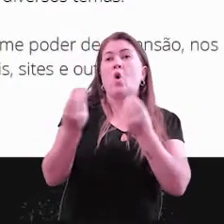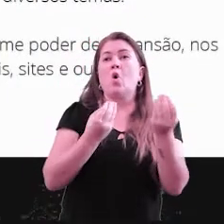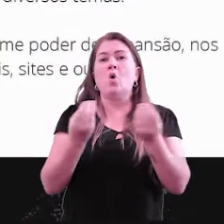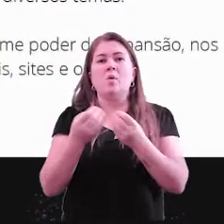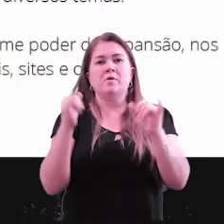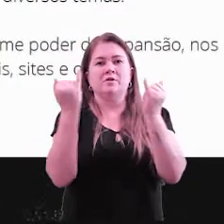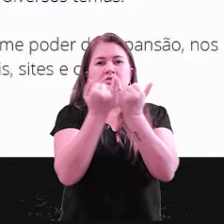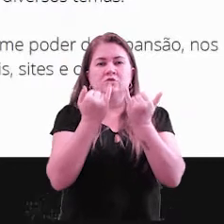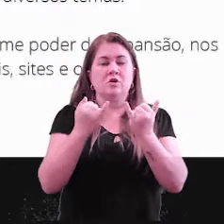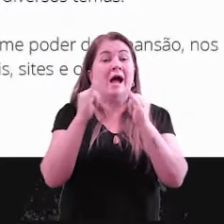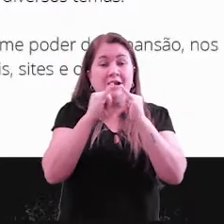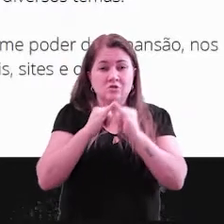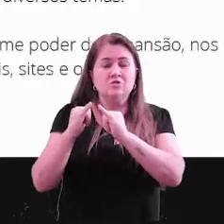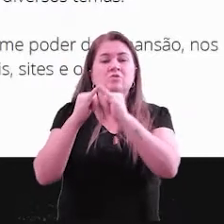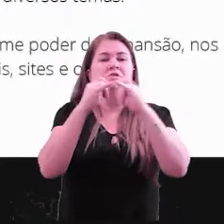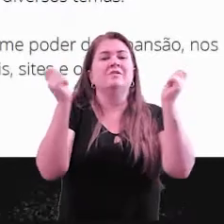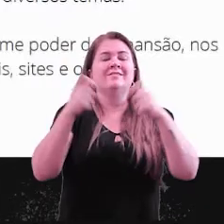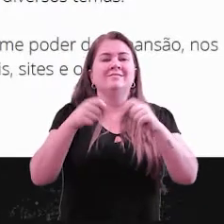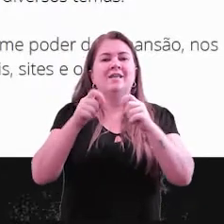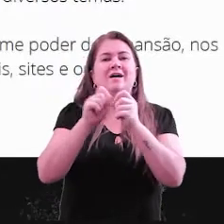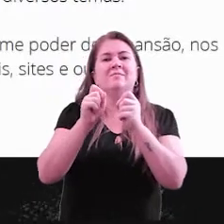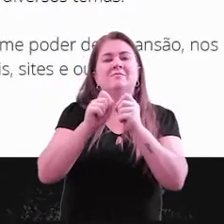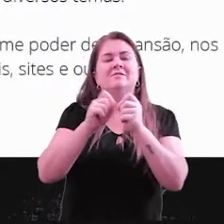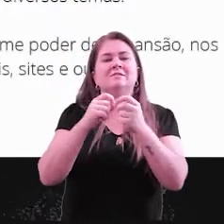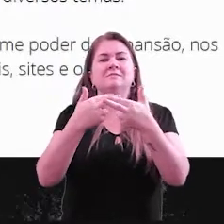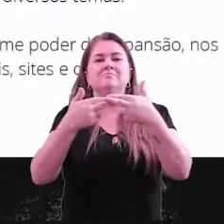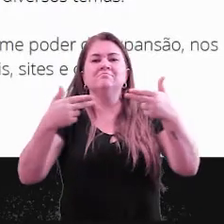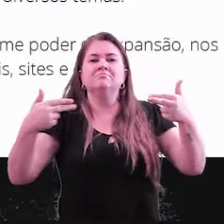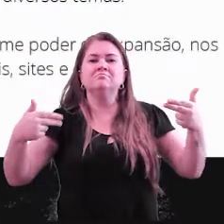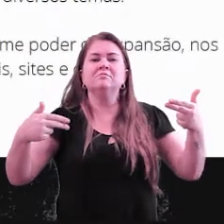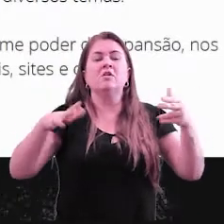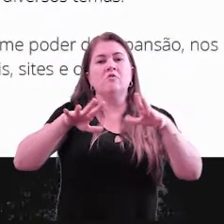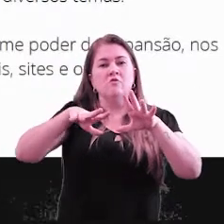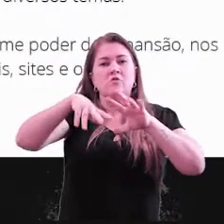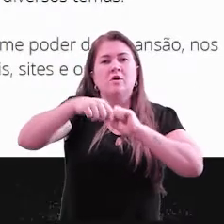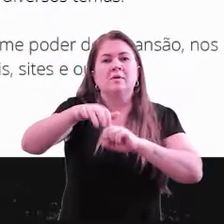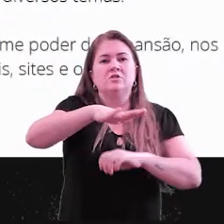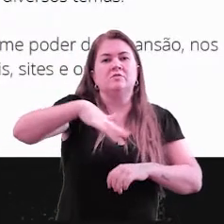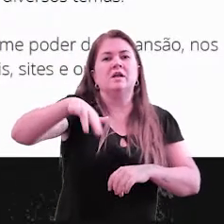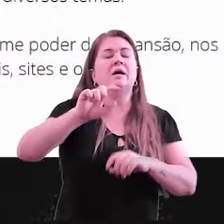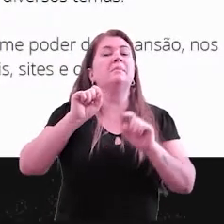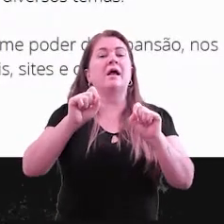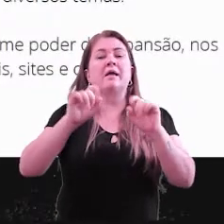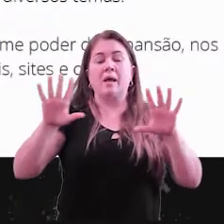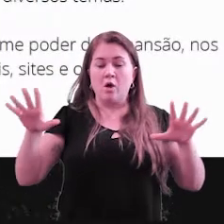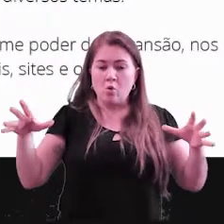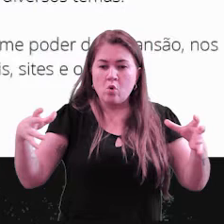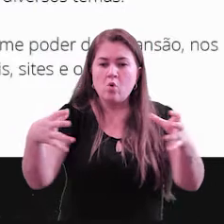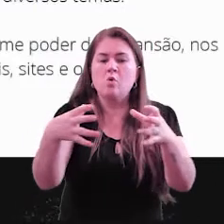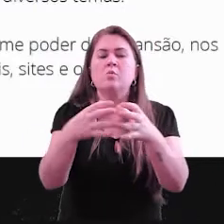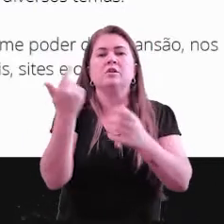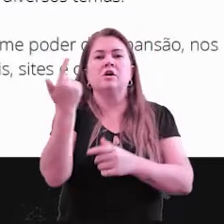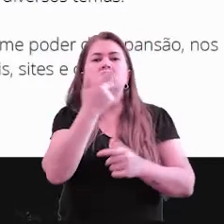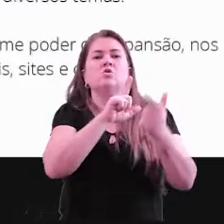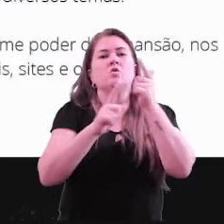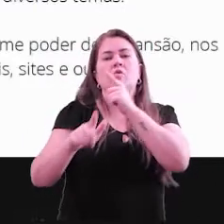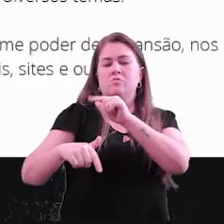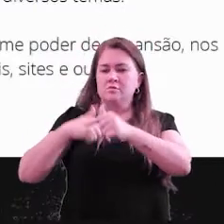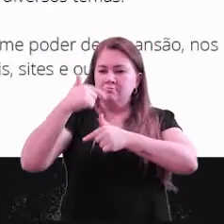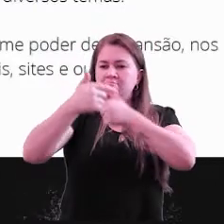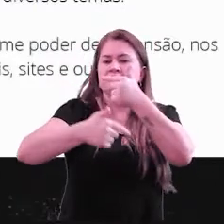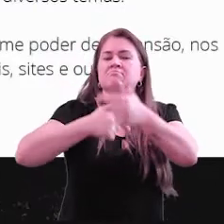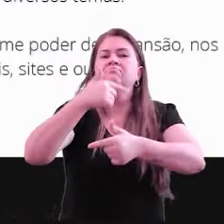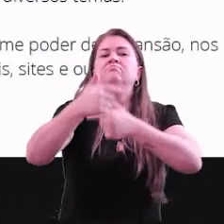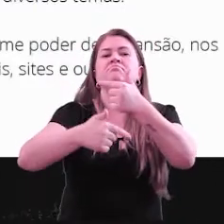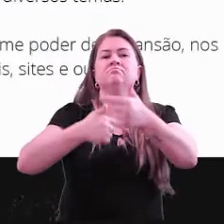que a sua comunidade trabalhe nessa presença digital, na inserção digital